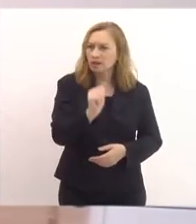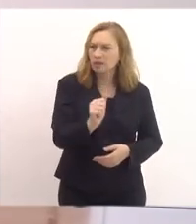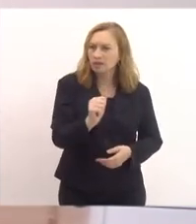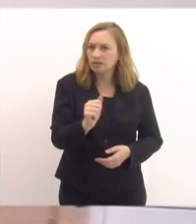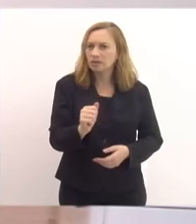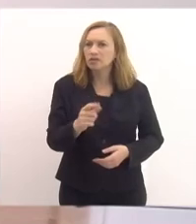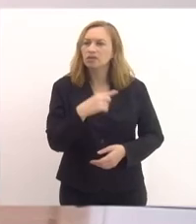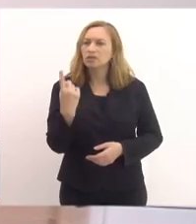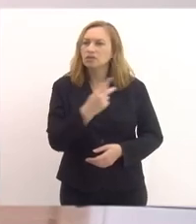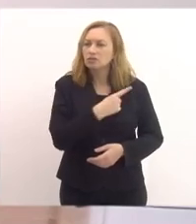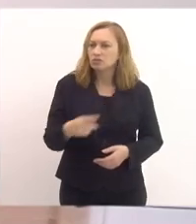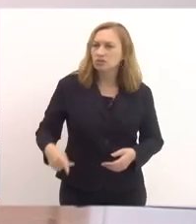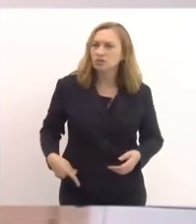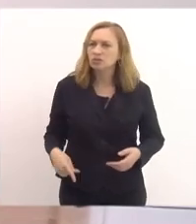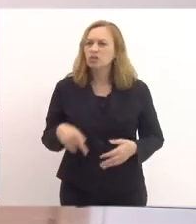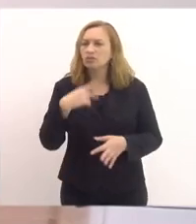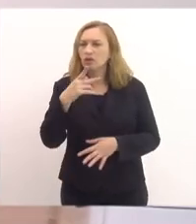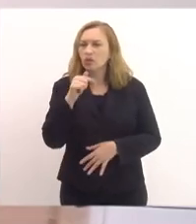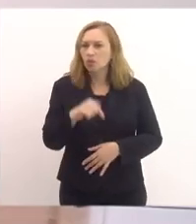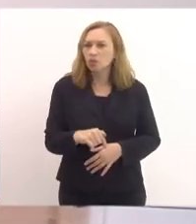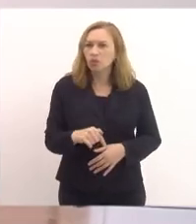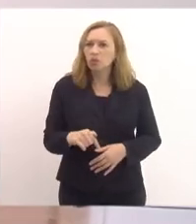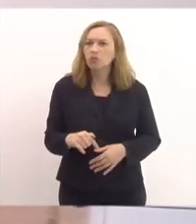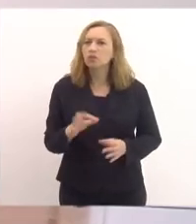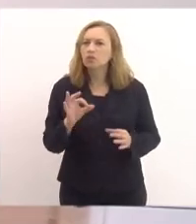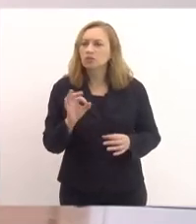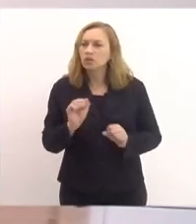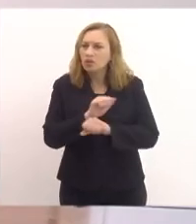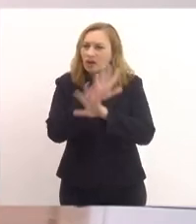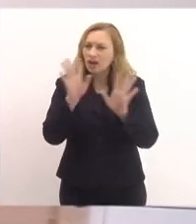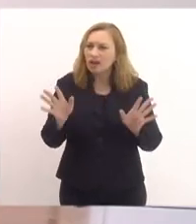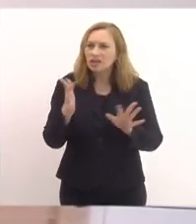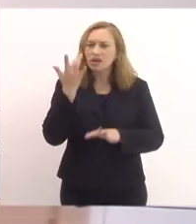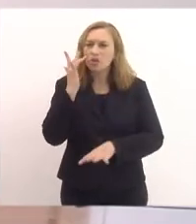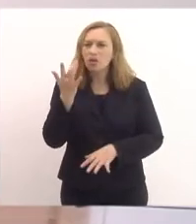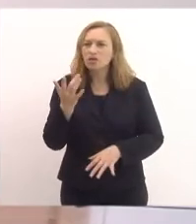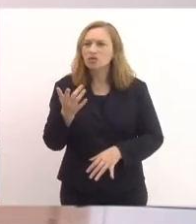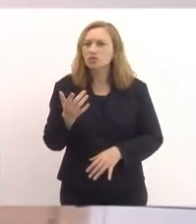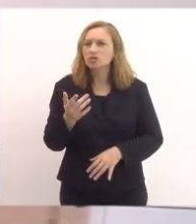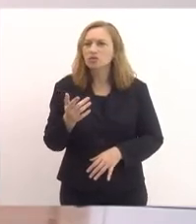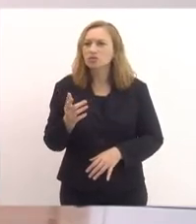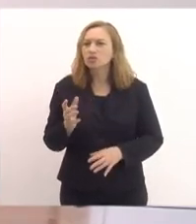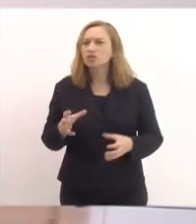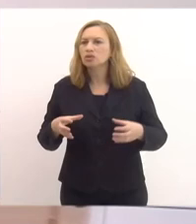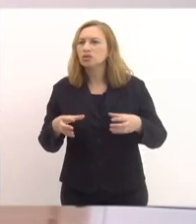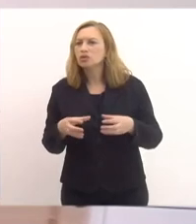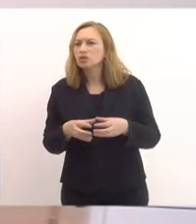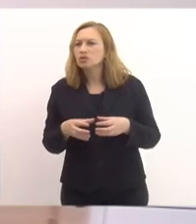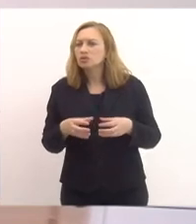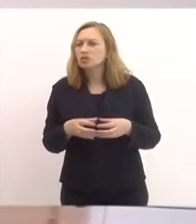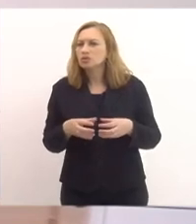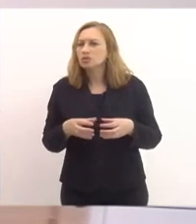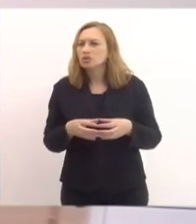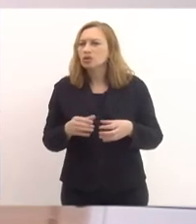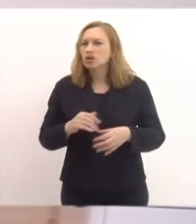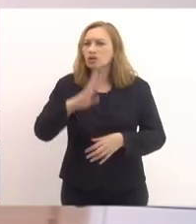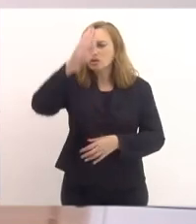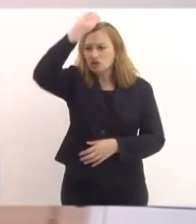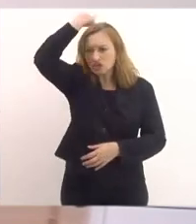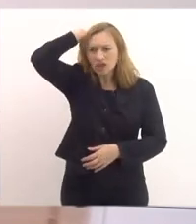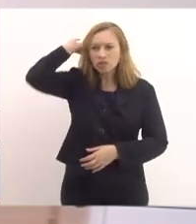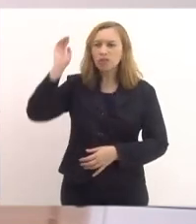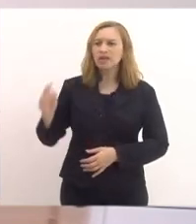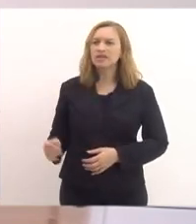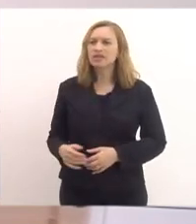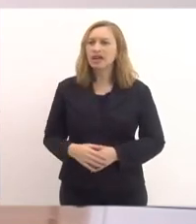nosso presidente, colocou aqui com muita precisão, eu acho que o Corpo de Bombeiros tem que sair daqui, né,